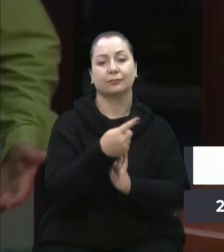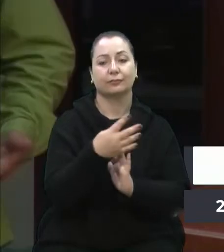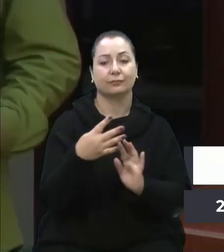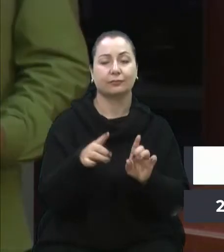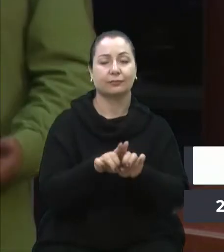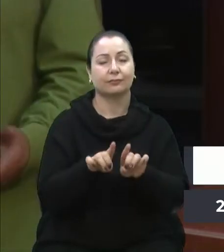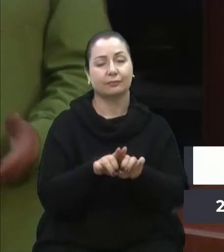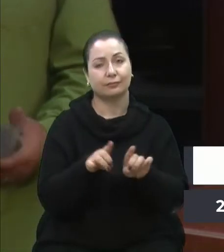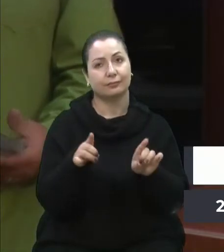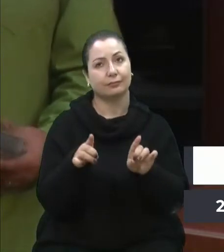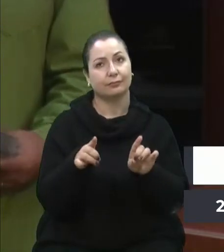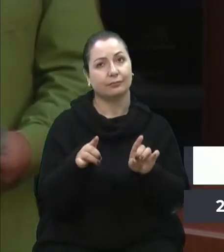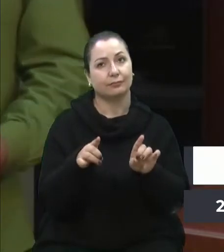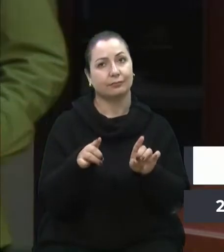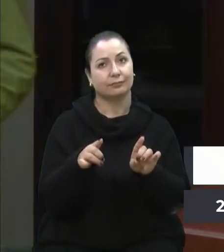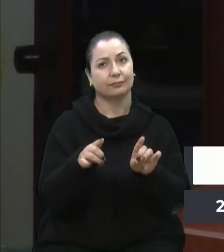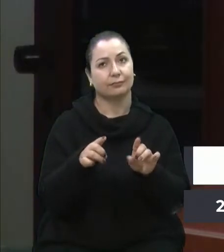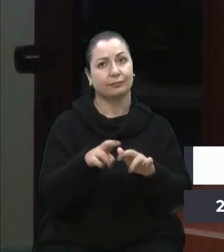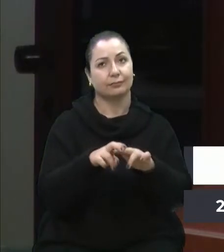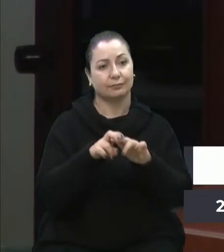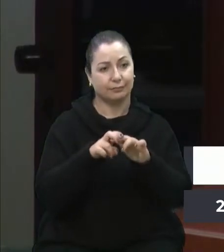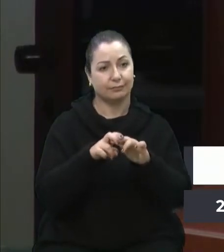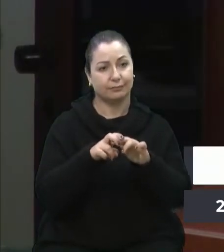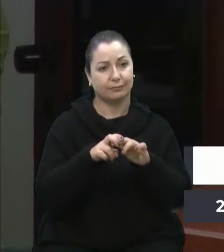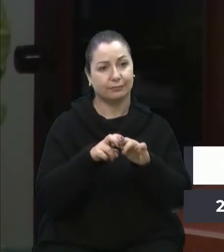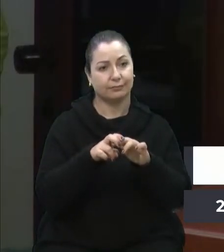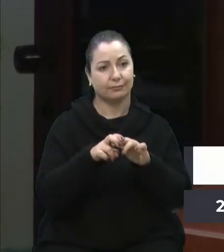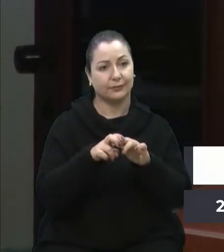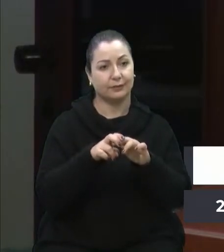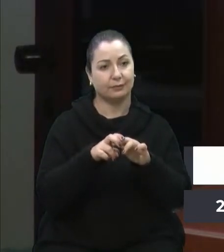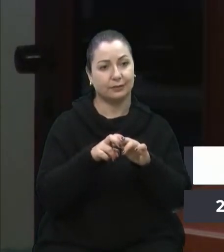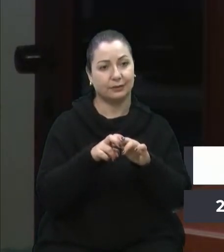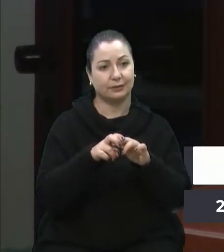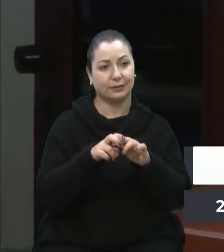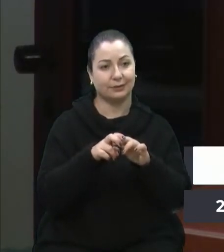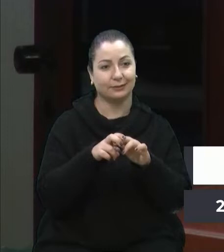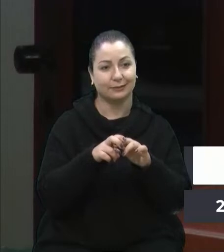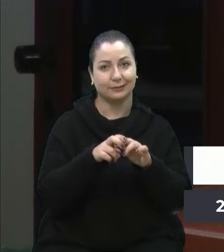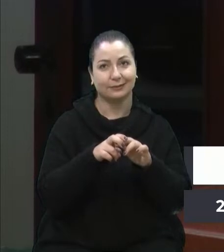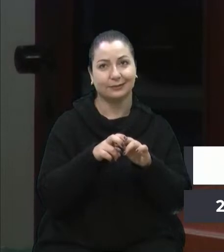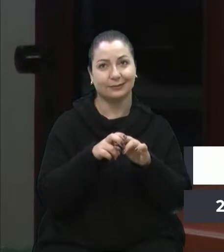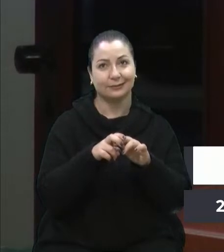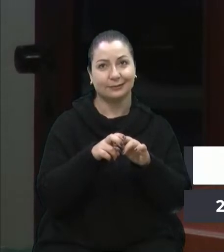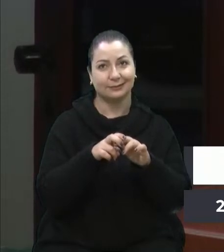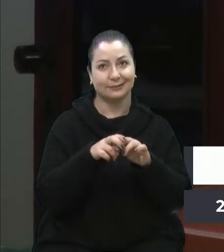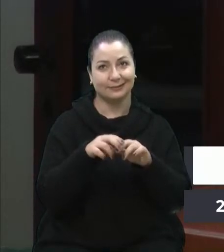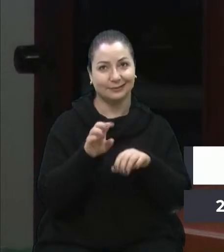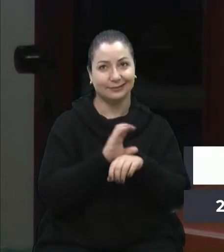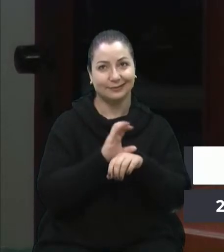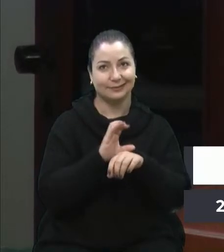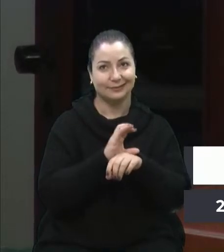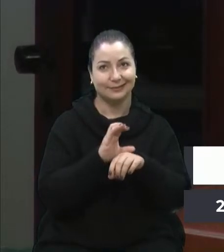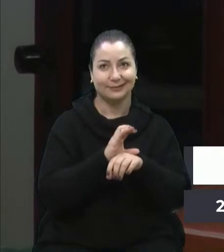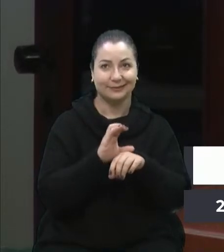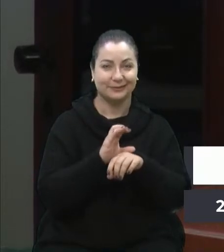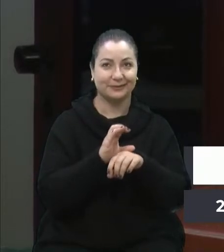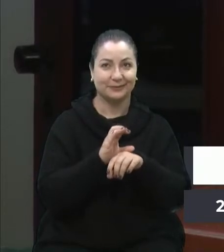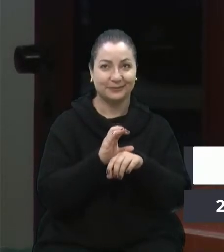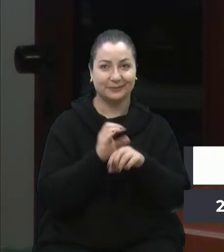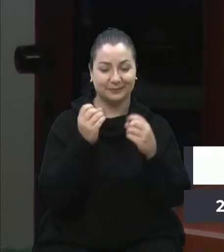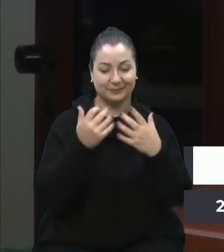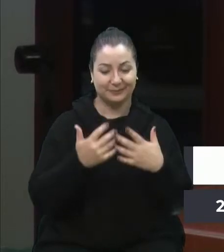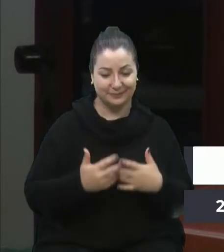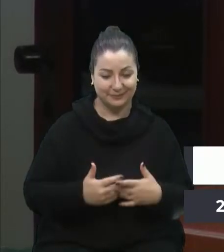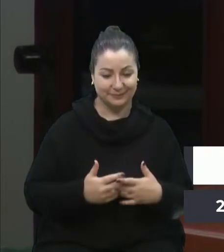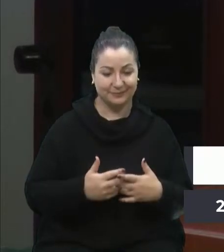2º do diploma fiscal. Por terminativo, na seara da legislação infraconstitucional, tem-se por bispado que a